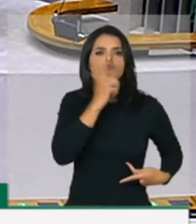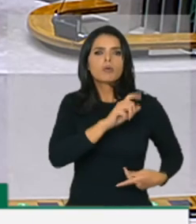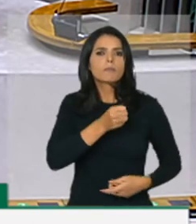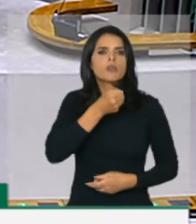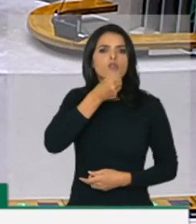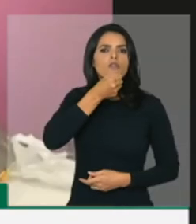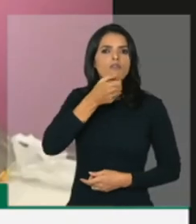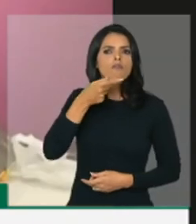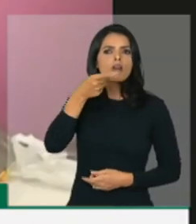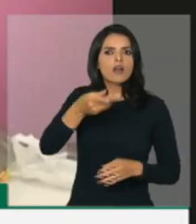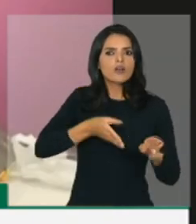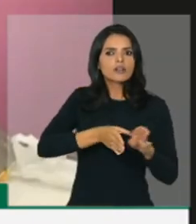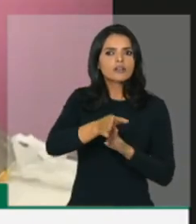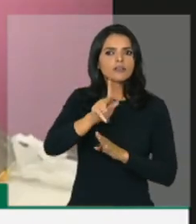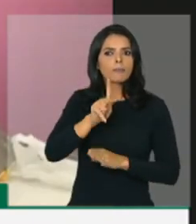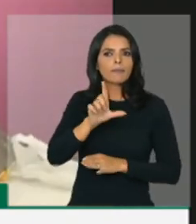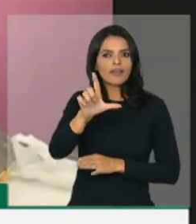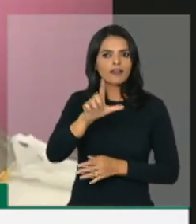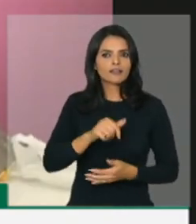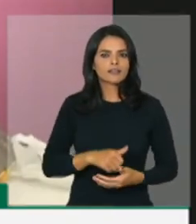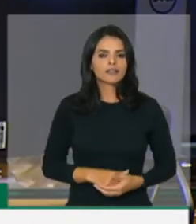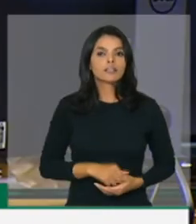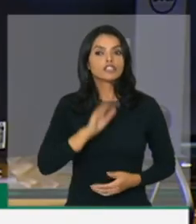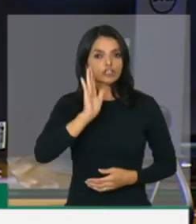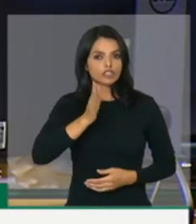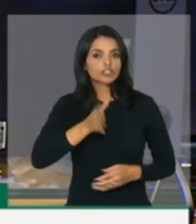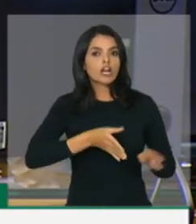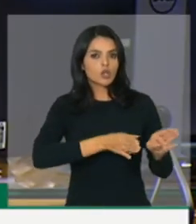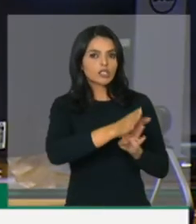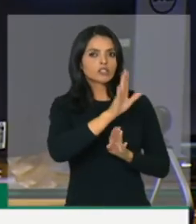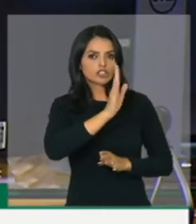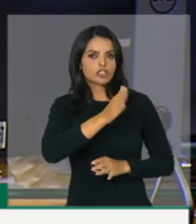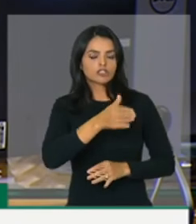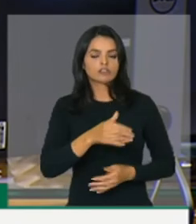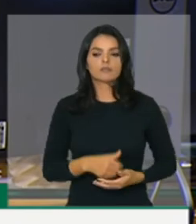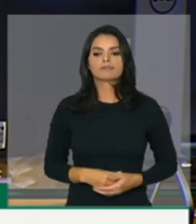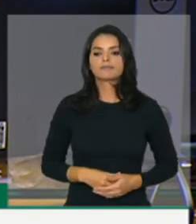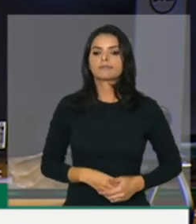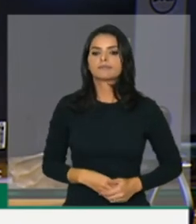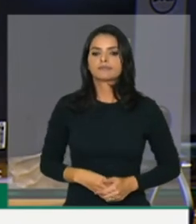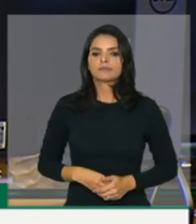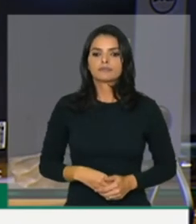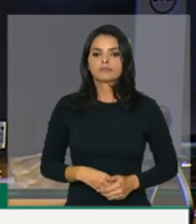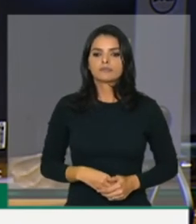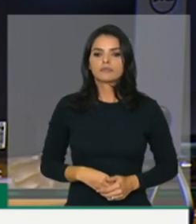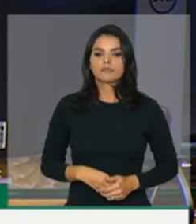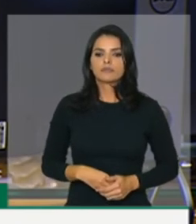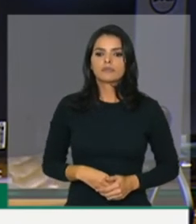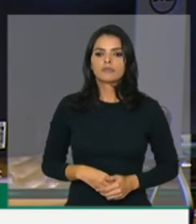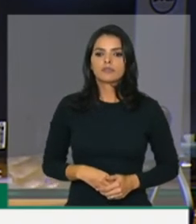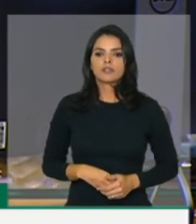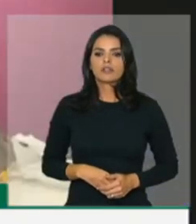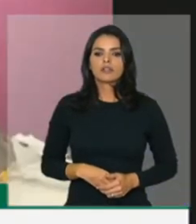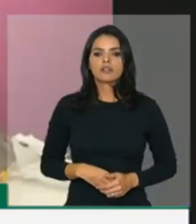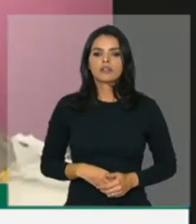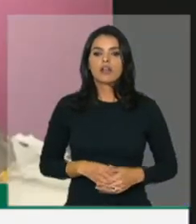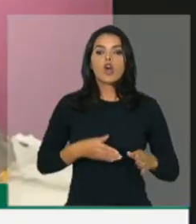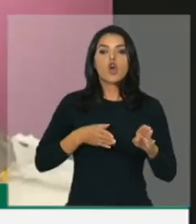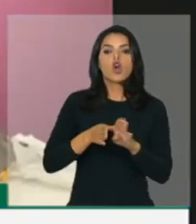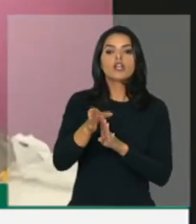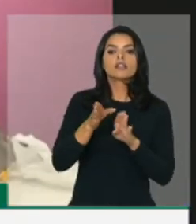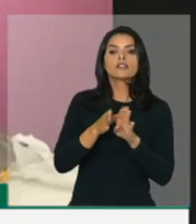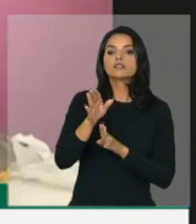microfone. Orientar pelo PL. Já foi orientado, deputado Cherini. Sim, mas eu gostaria de... A orientação,